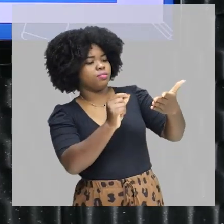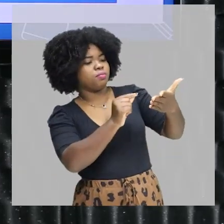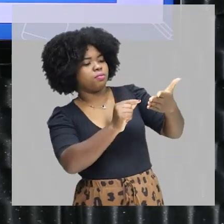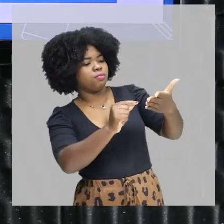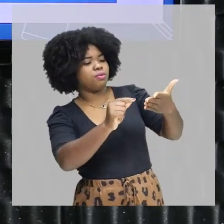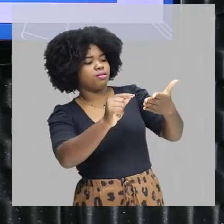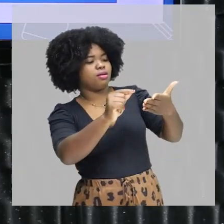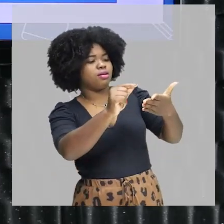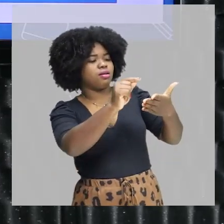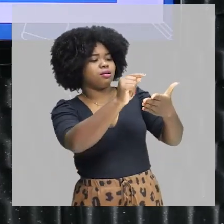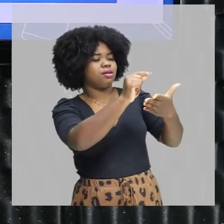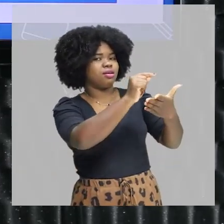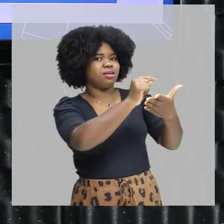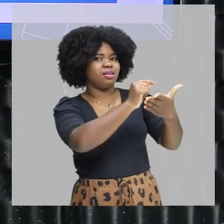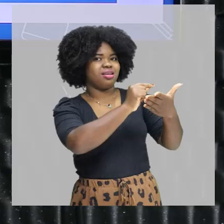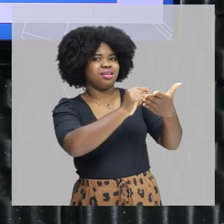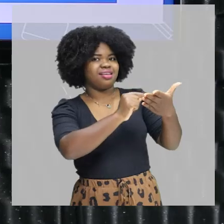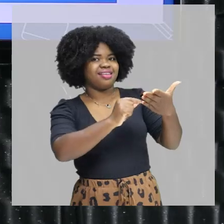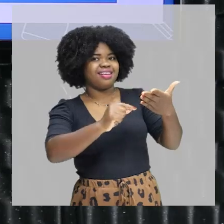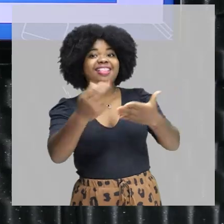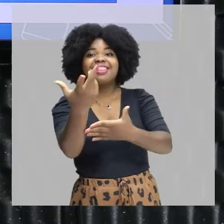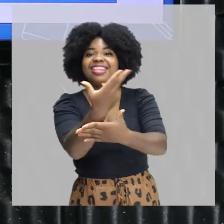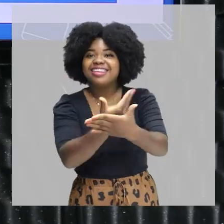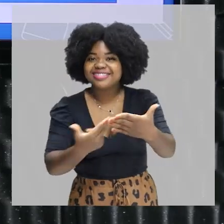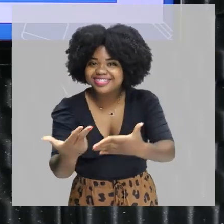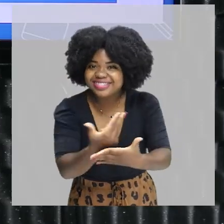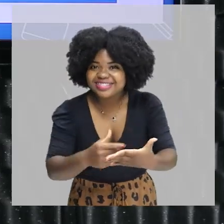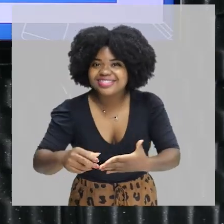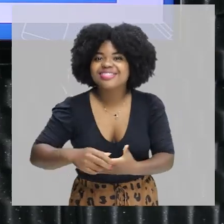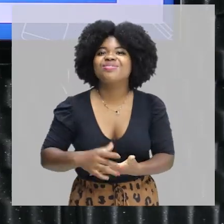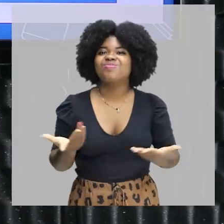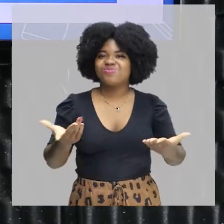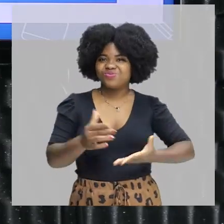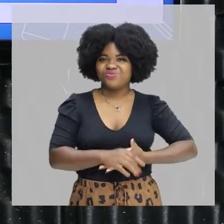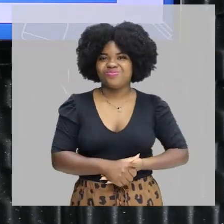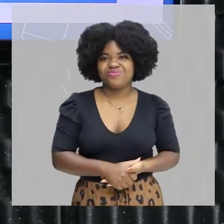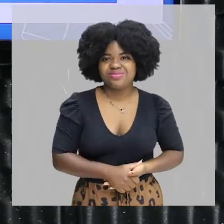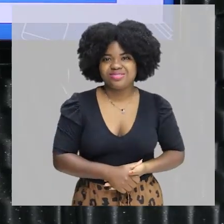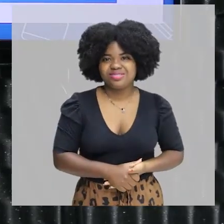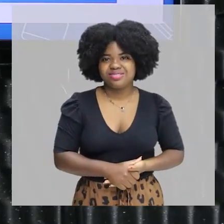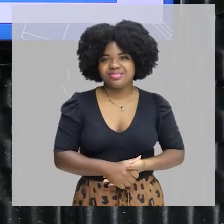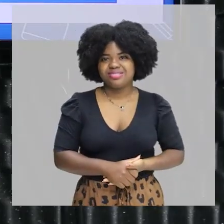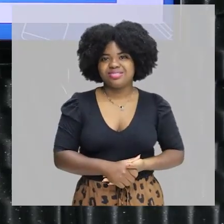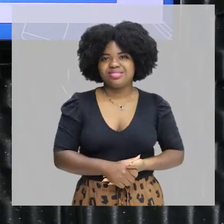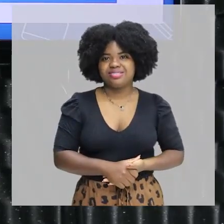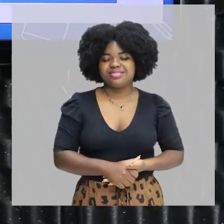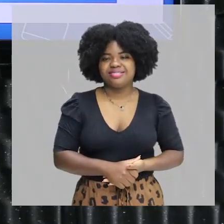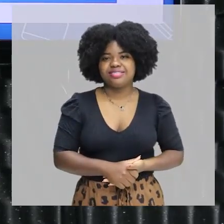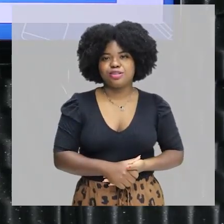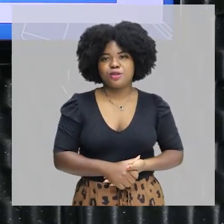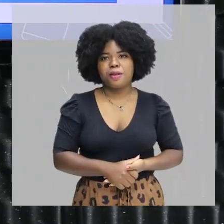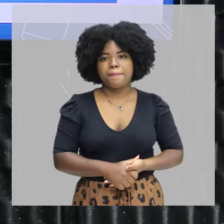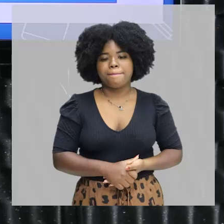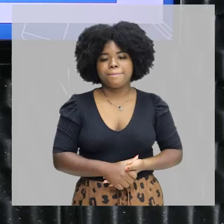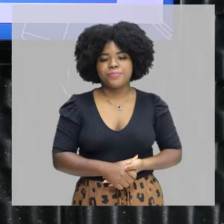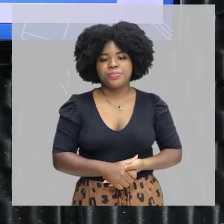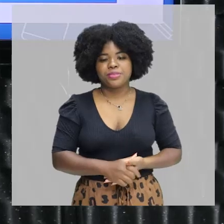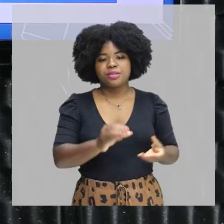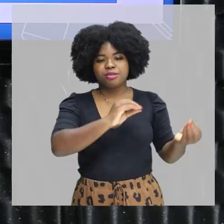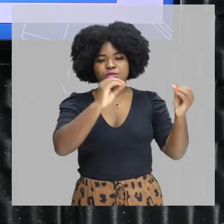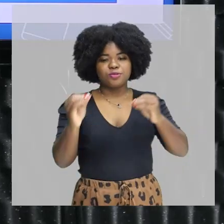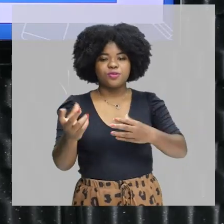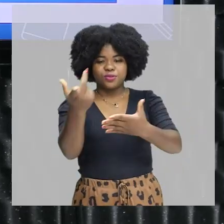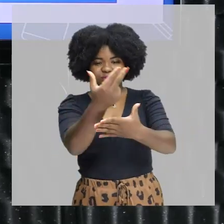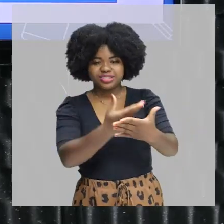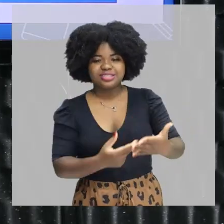pontinho. Cada pontinho ele dá um elogio pro professor, quando eles botam assim, aquele barcão, quando eles